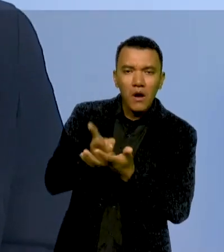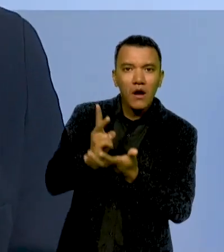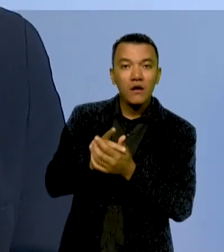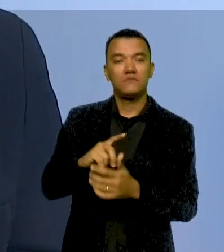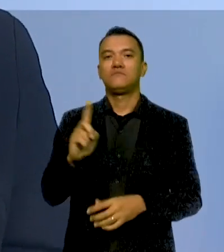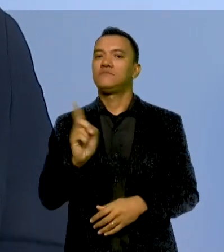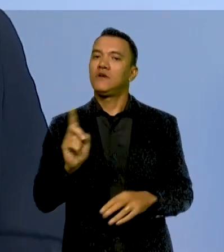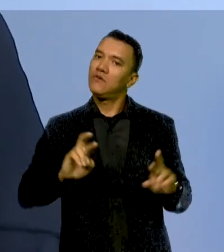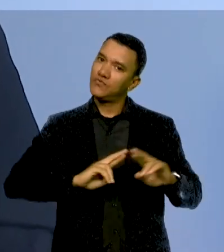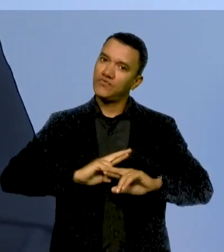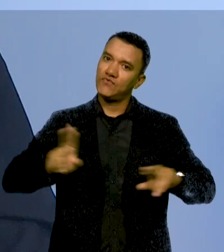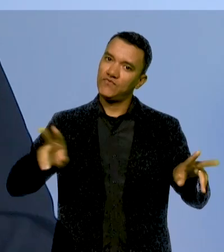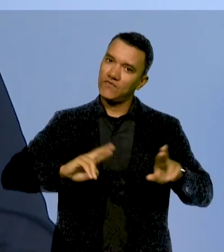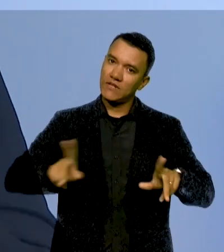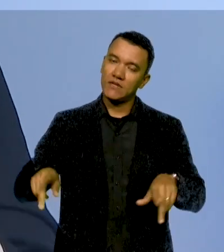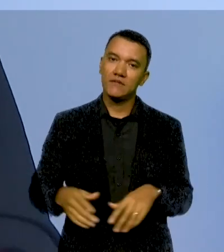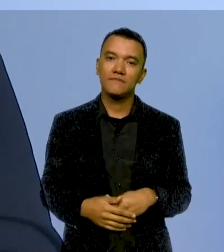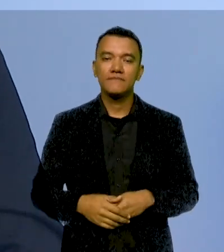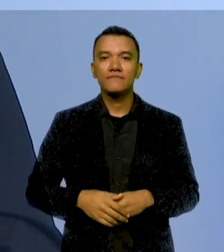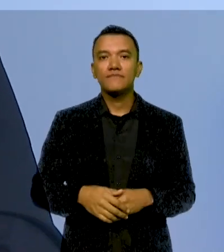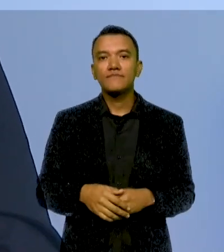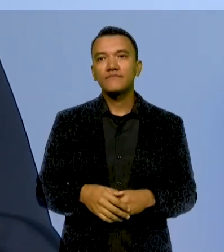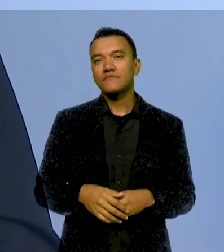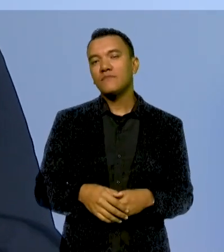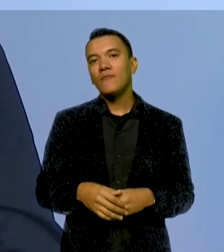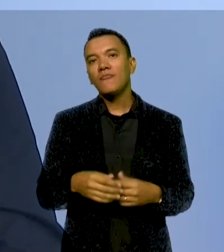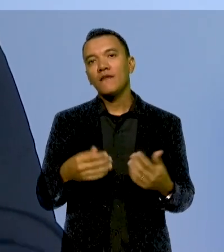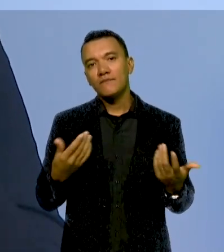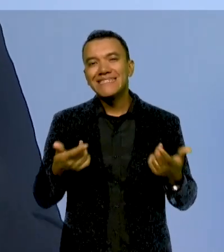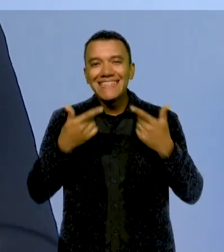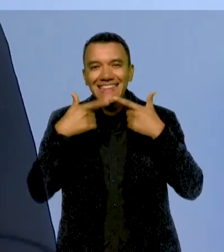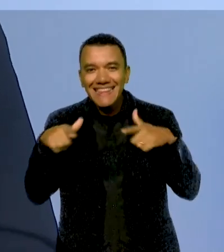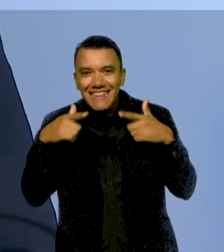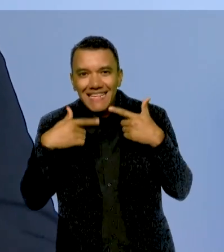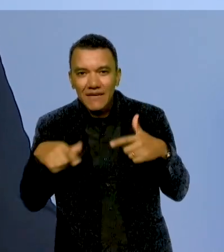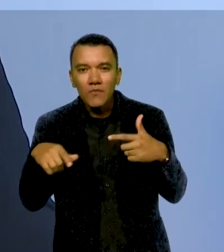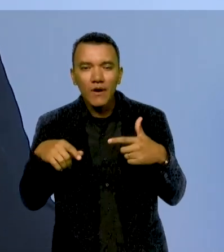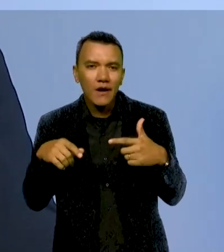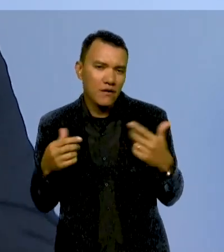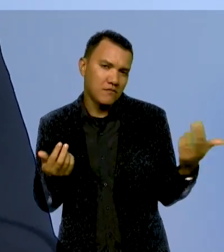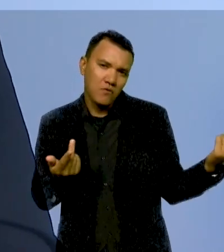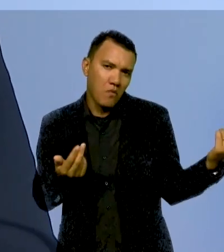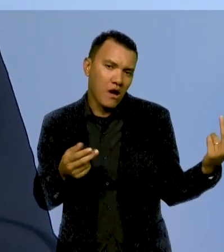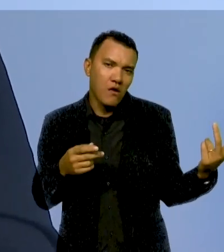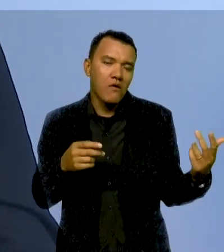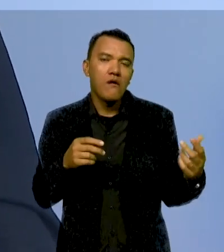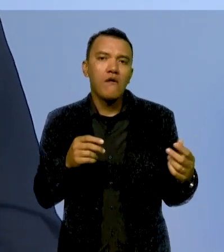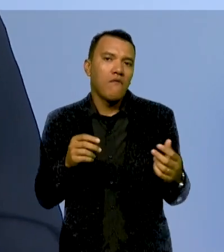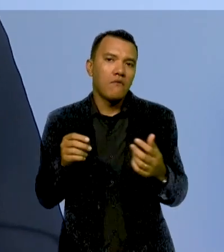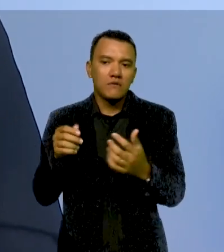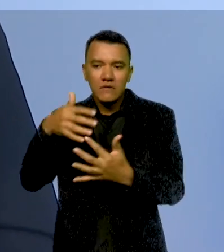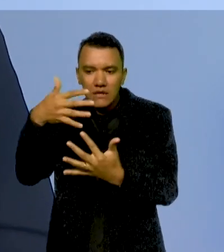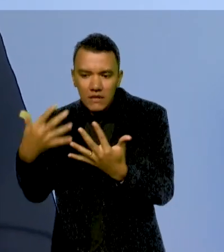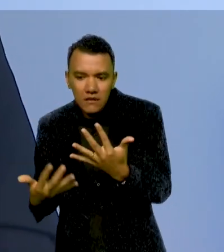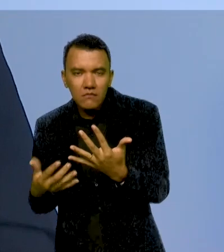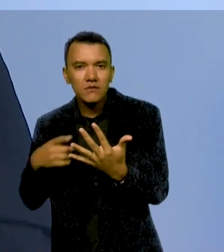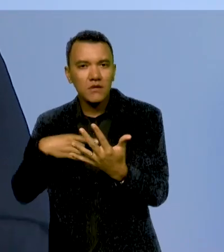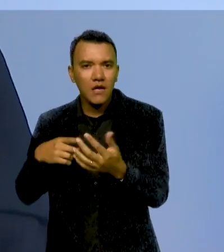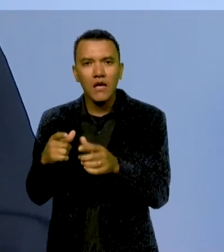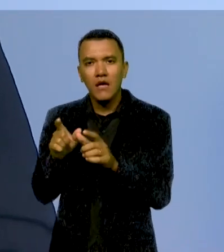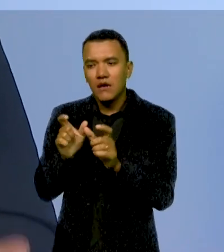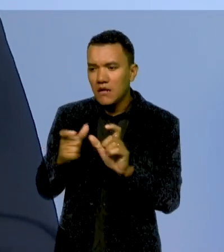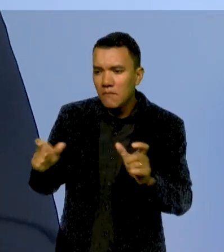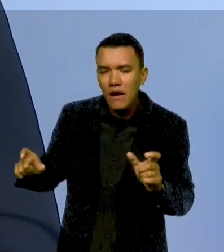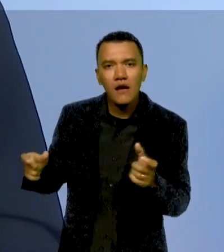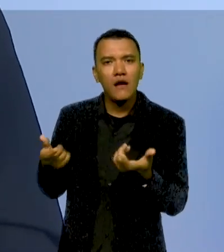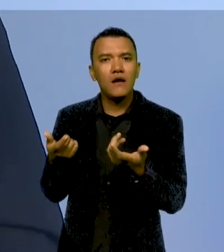e não é assim que funciona. Né? Como toda e qualquer língua, a Libras tem várias características, tem várias questões muito aprofundadas. E não